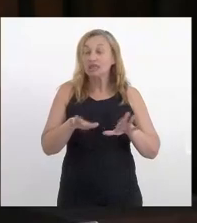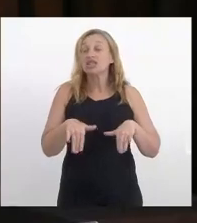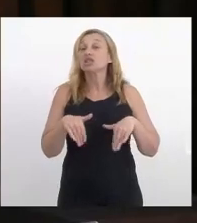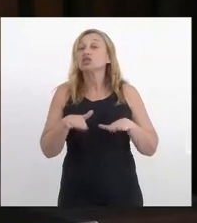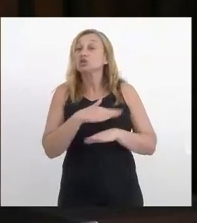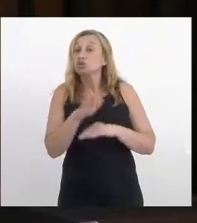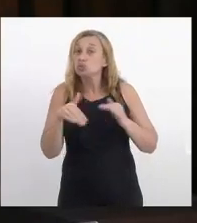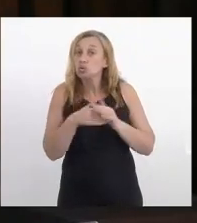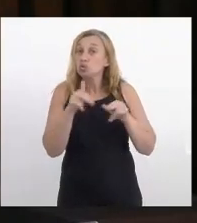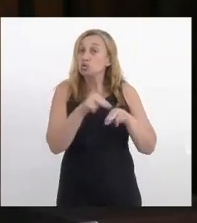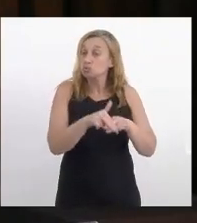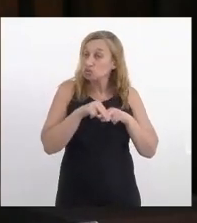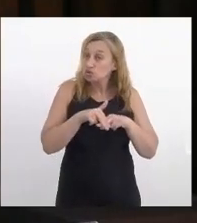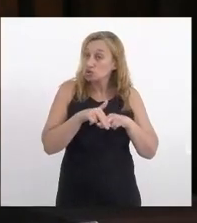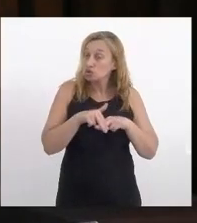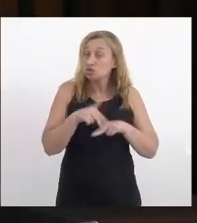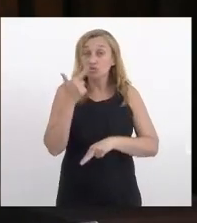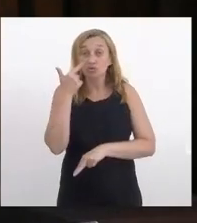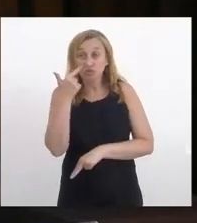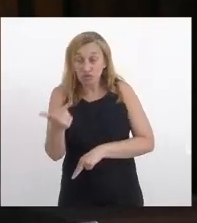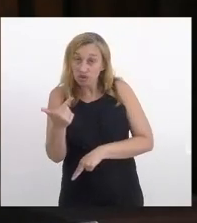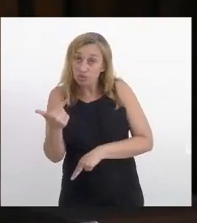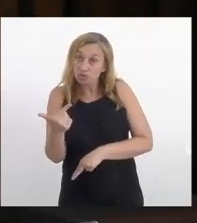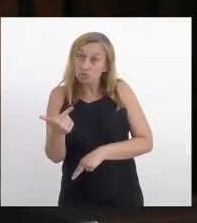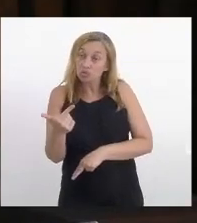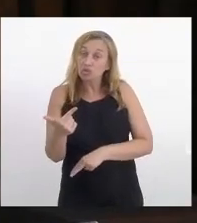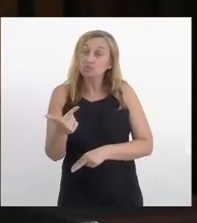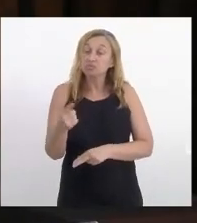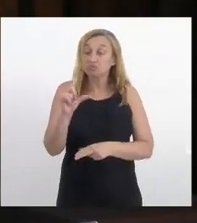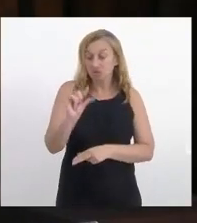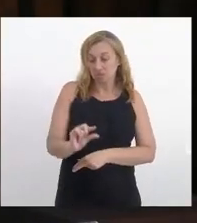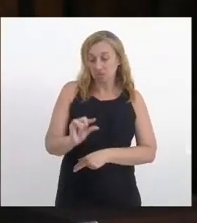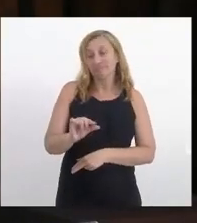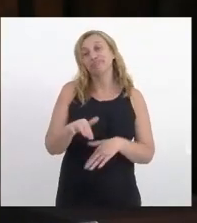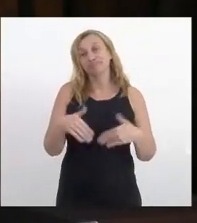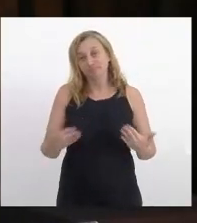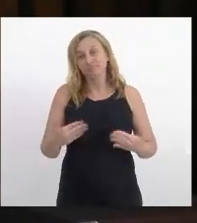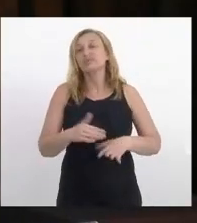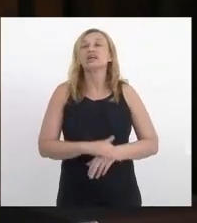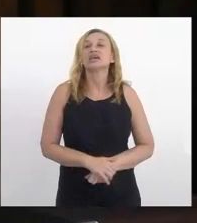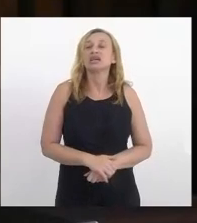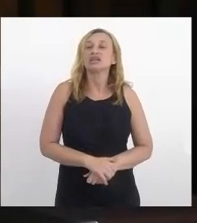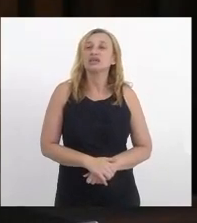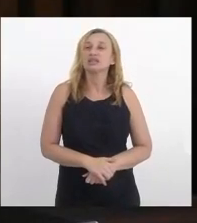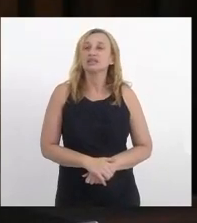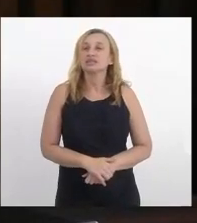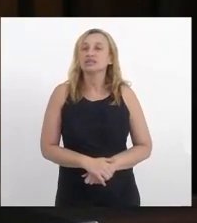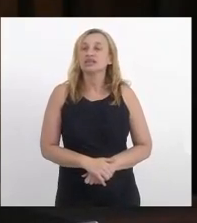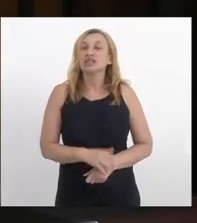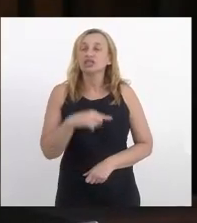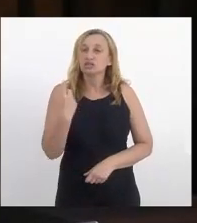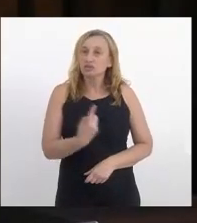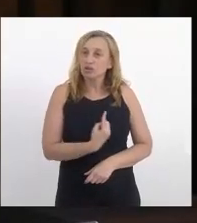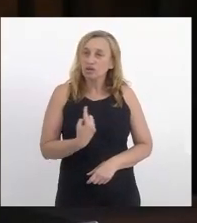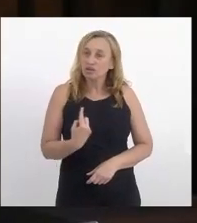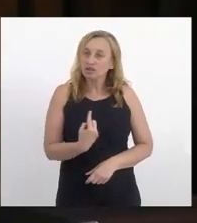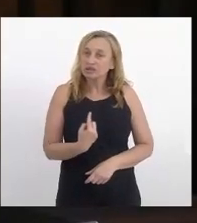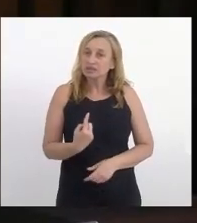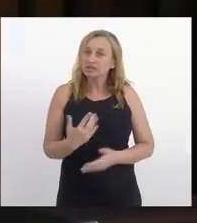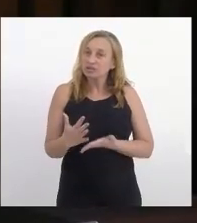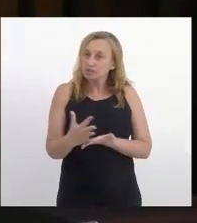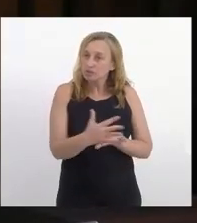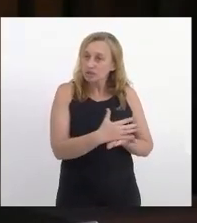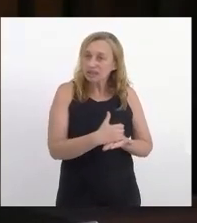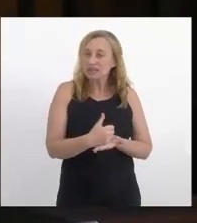todos motivos vis, motivos menores. E estamos escolhendo,